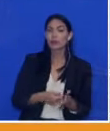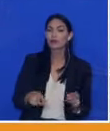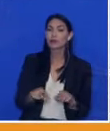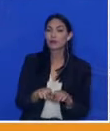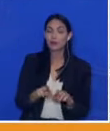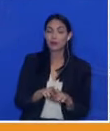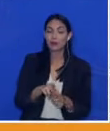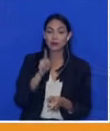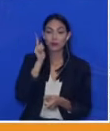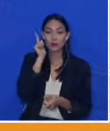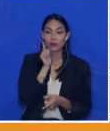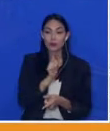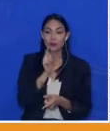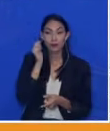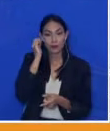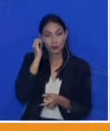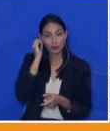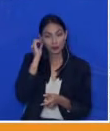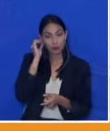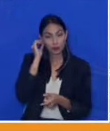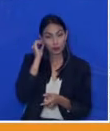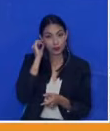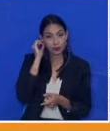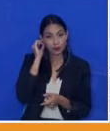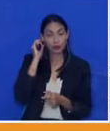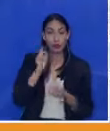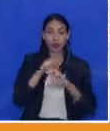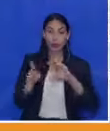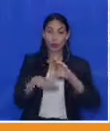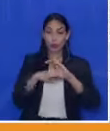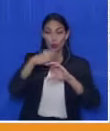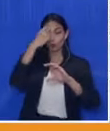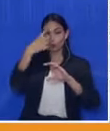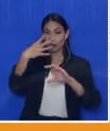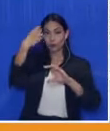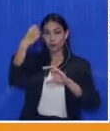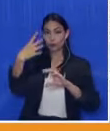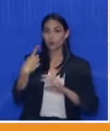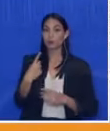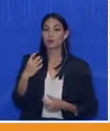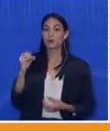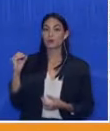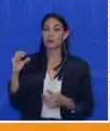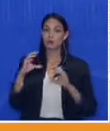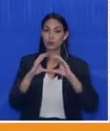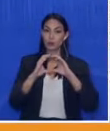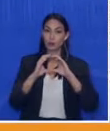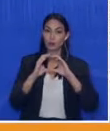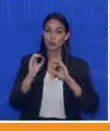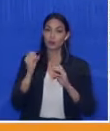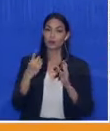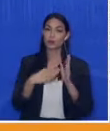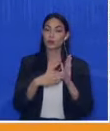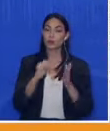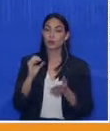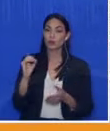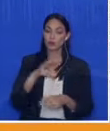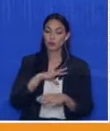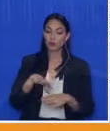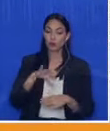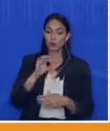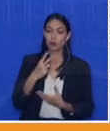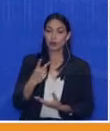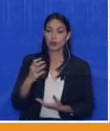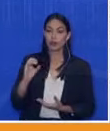e também de ganhar. Este globo tem 100 bolas numeradas, de 01 a 00. Serão sorteados